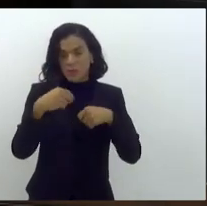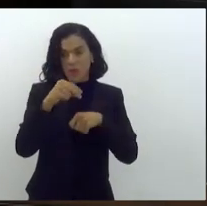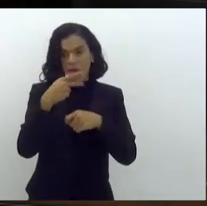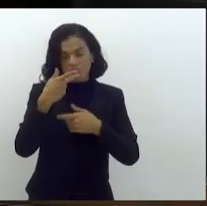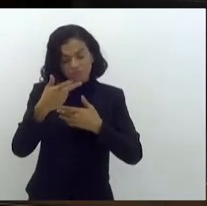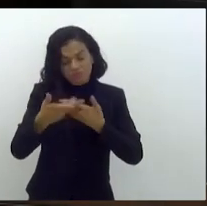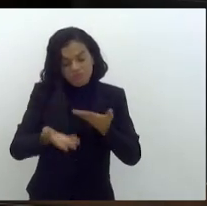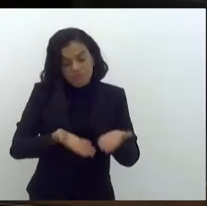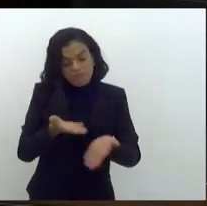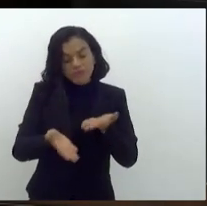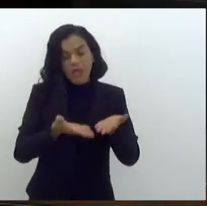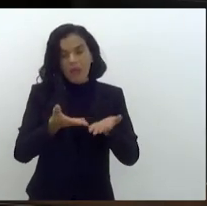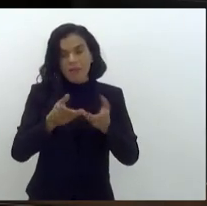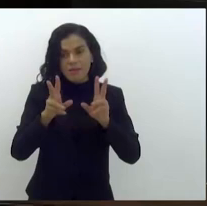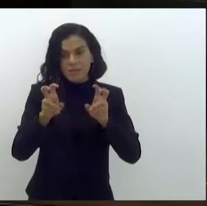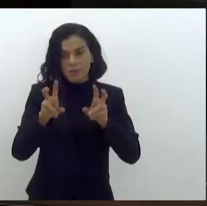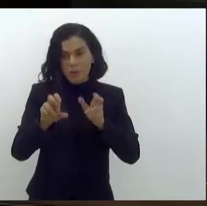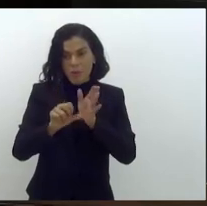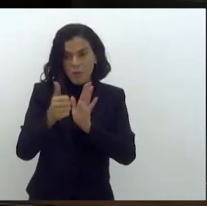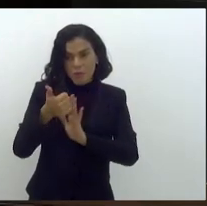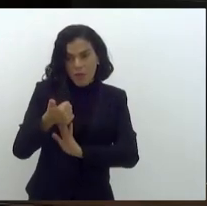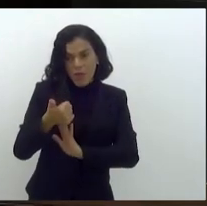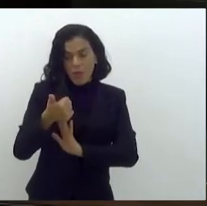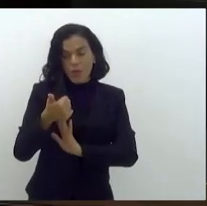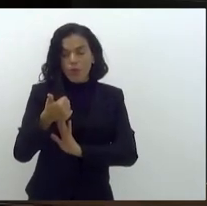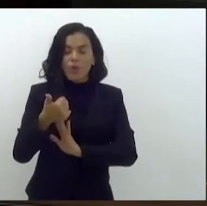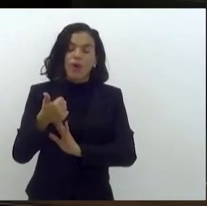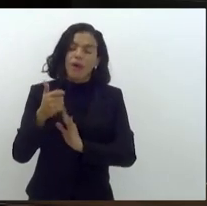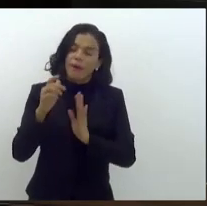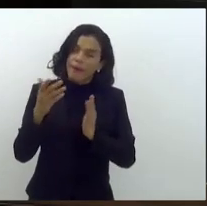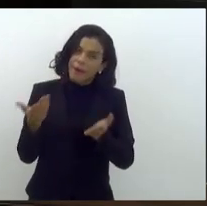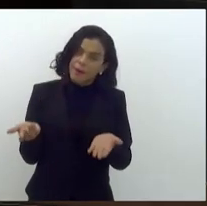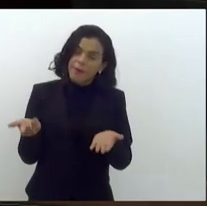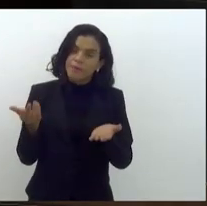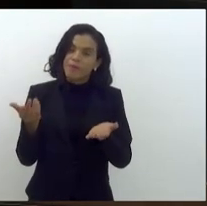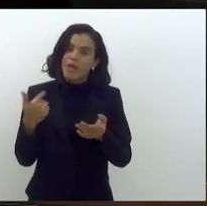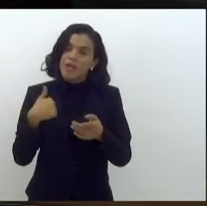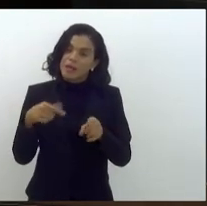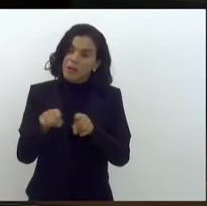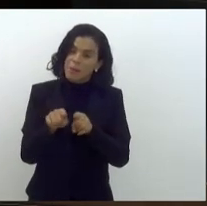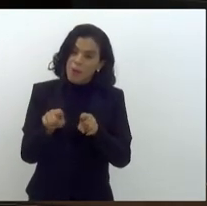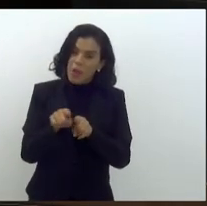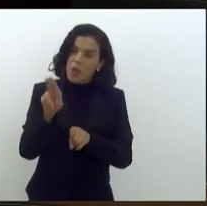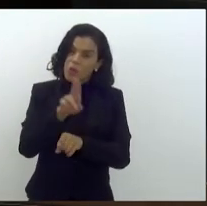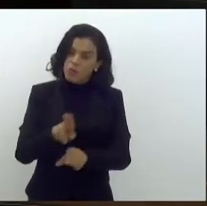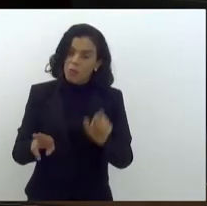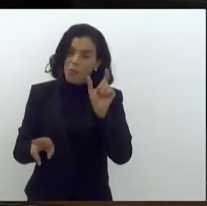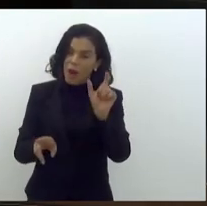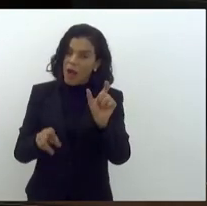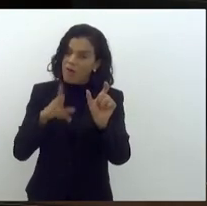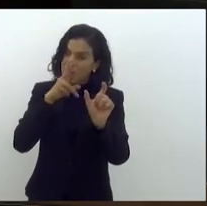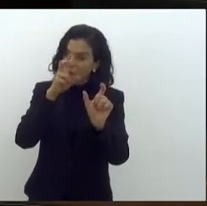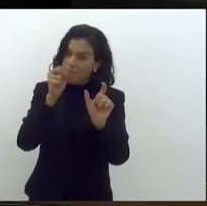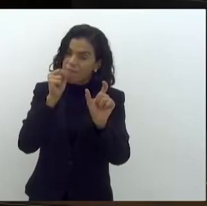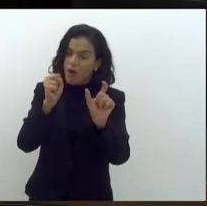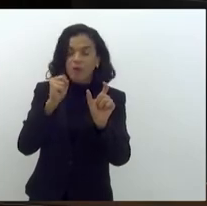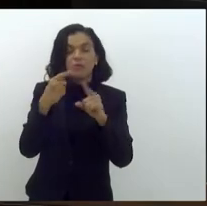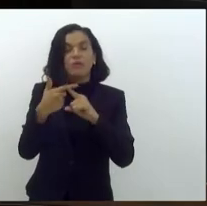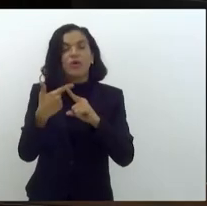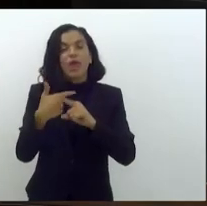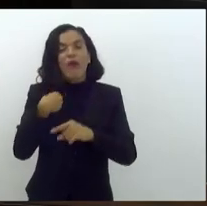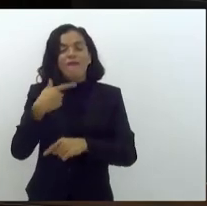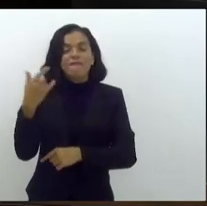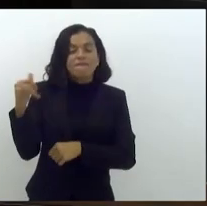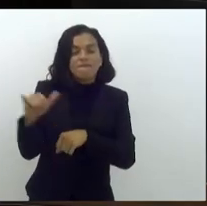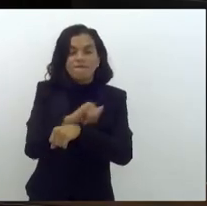tema Então vamos lá o primeiro ponto que é meu ver e eu uso palavras fortes porque eu acho que assim é uma forma de